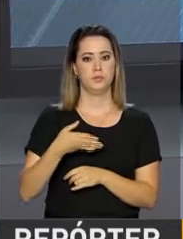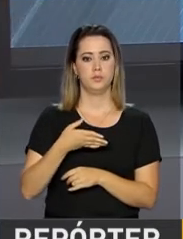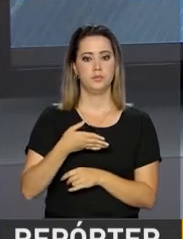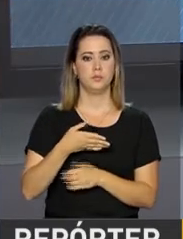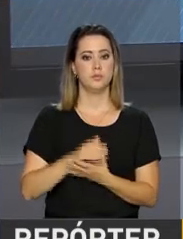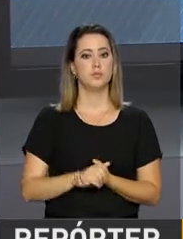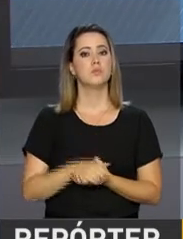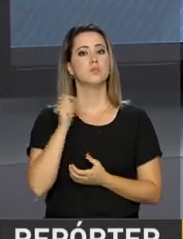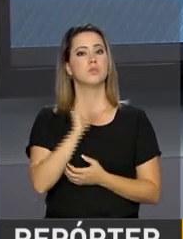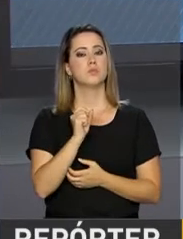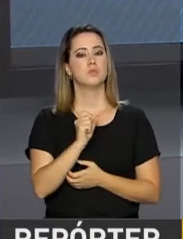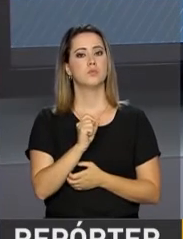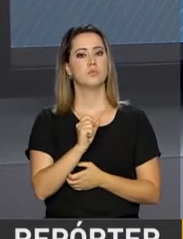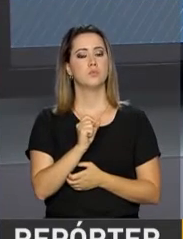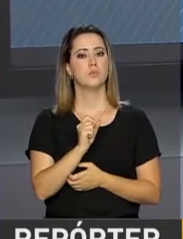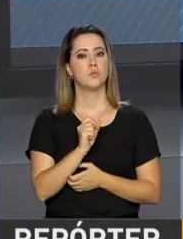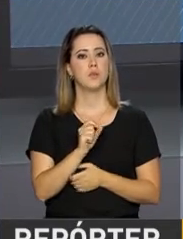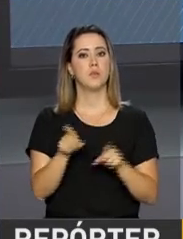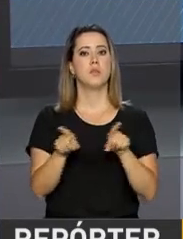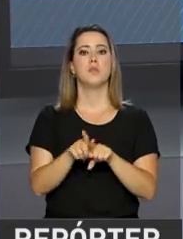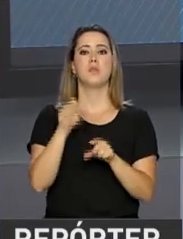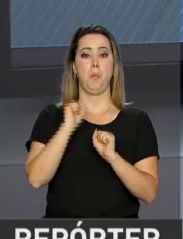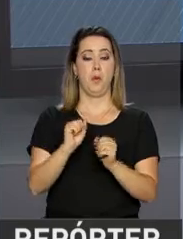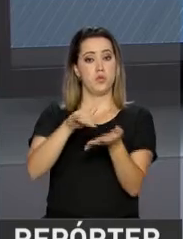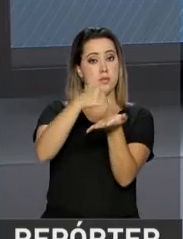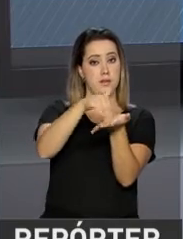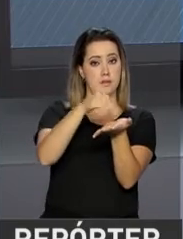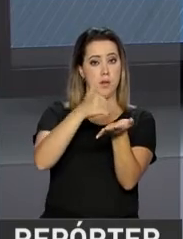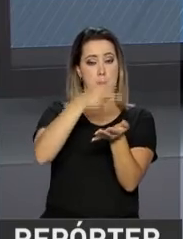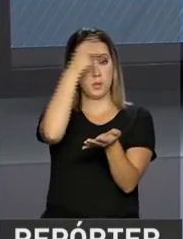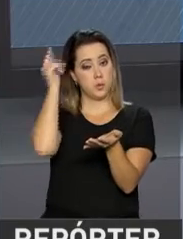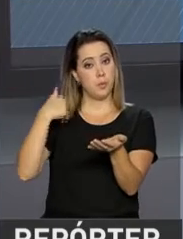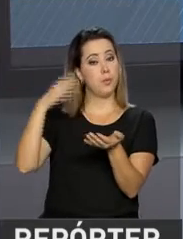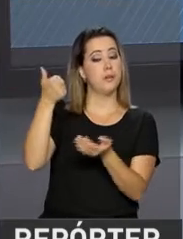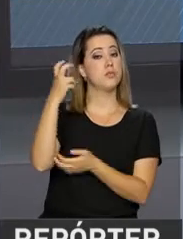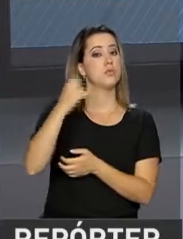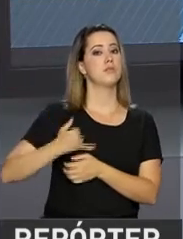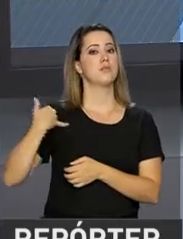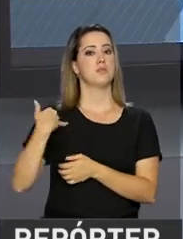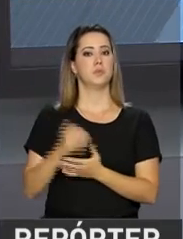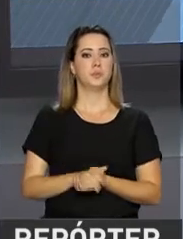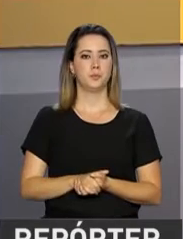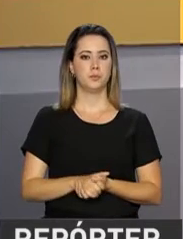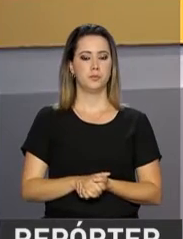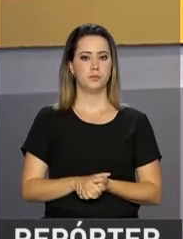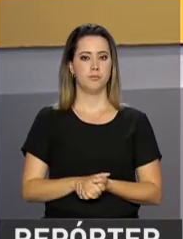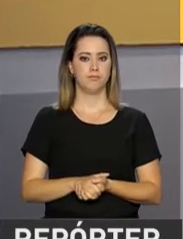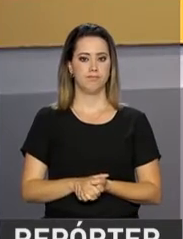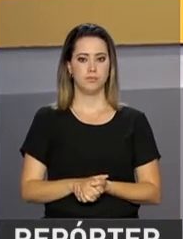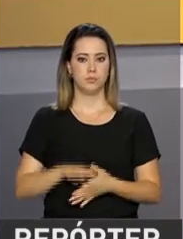informações da educação profissional o tecnológica pode concorrer quem tem mais de 15 anos de idade